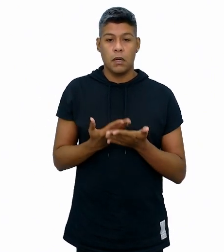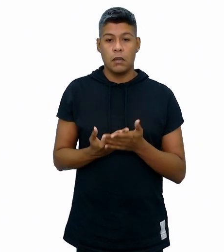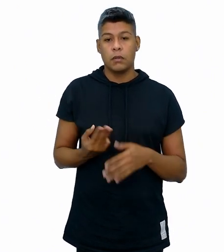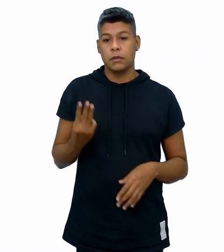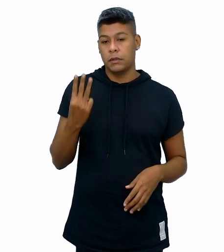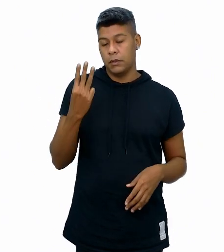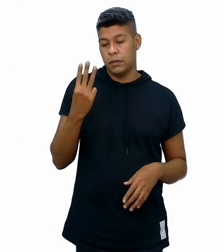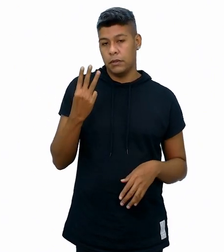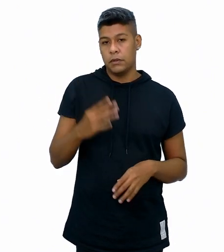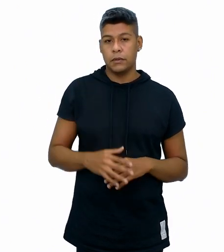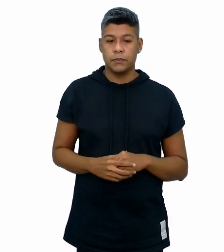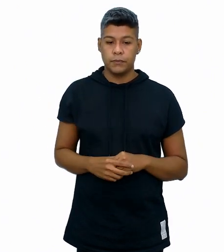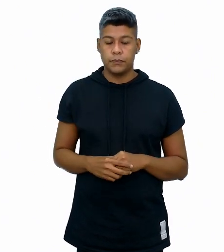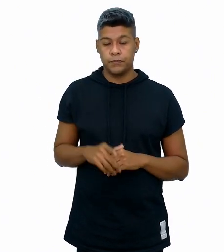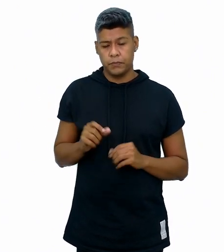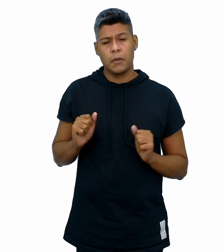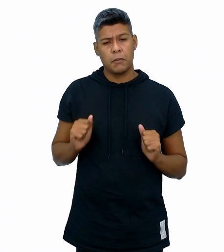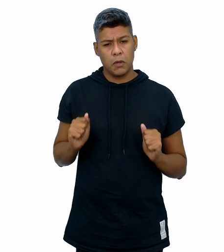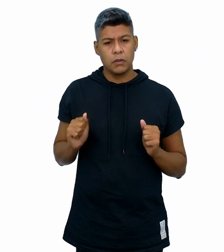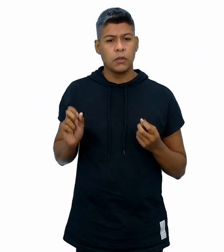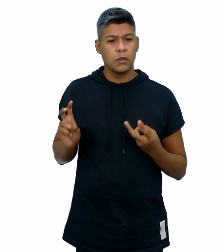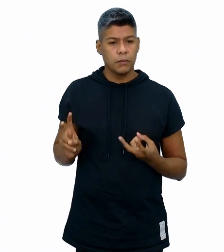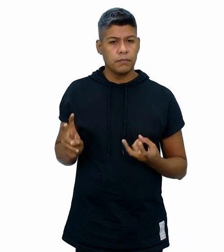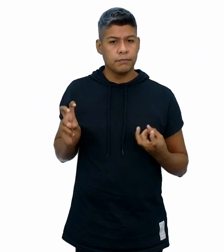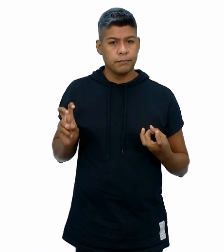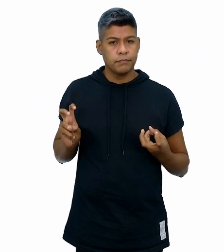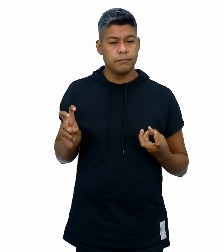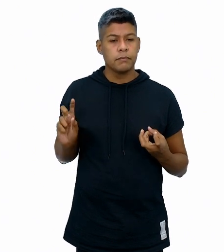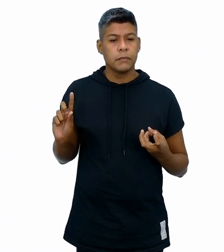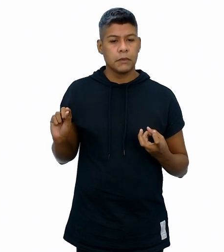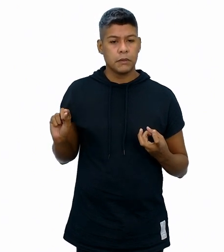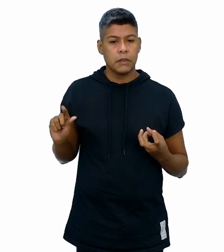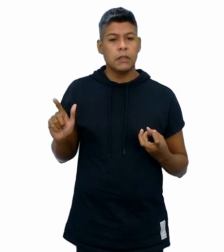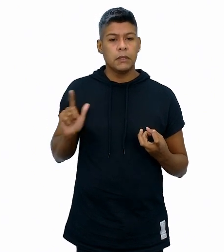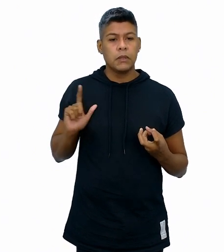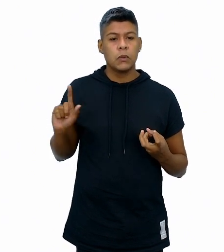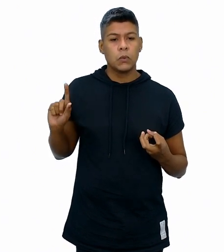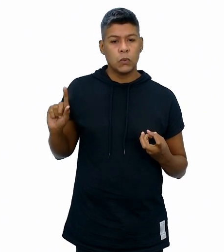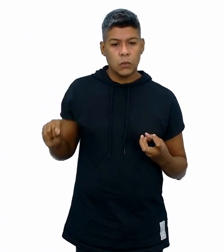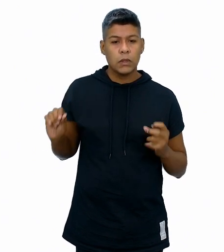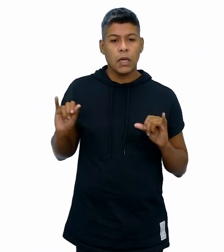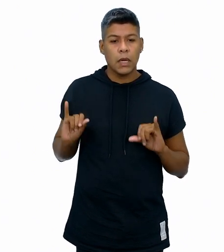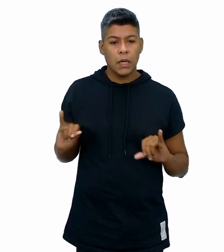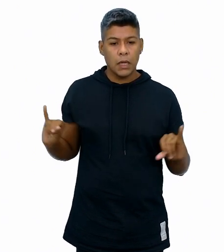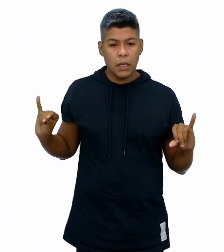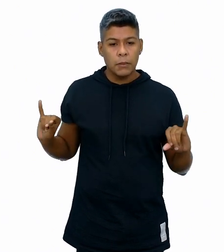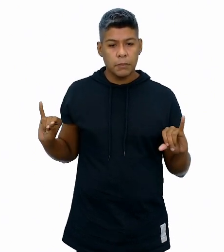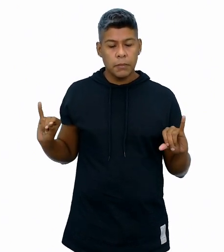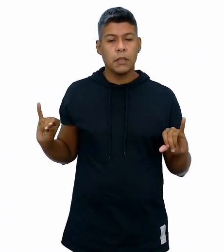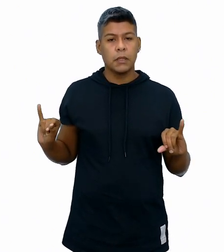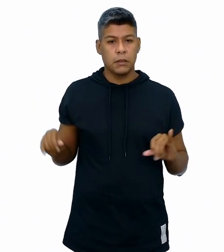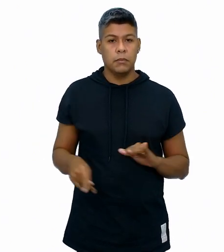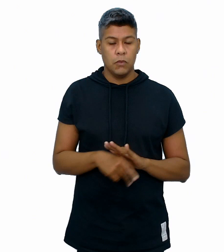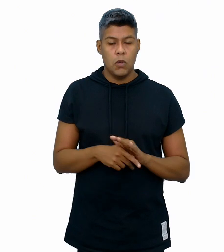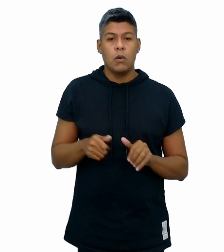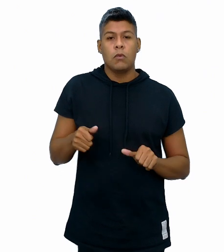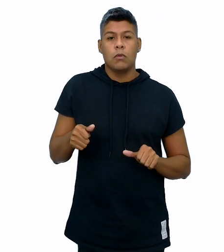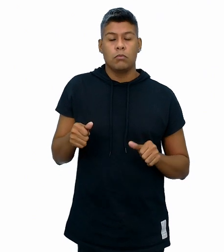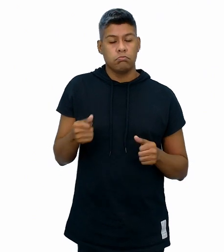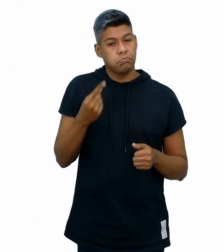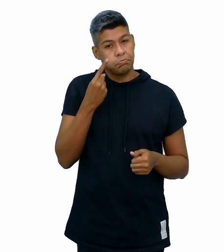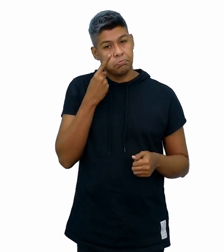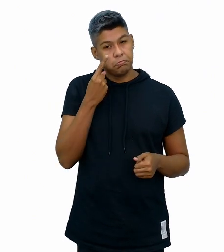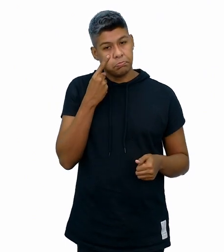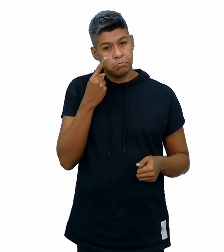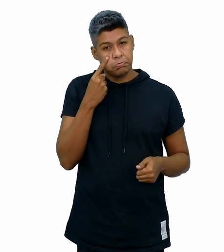3, que vocês podem observar, ela traz aí já uma campanha para ser analisada, né?